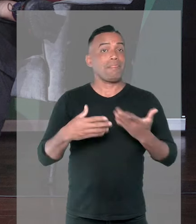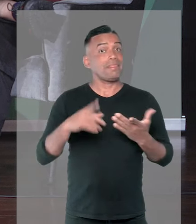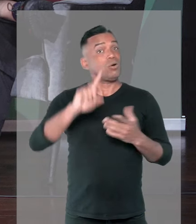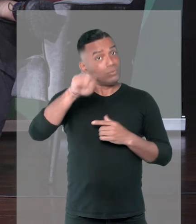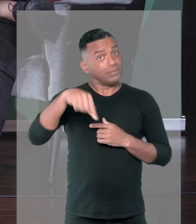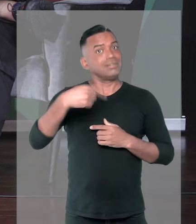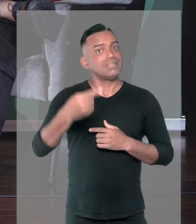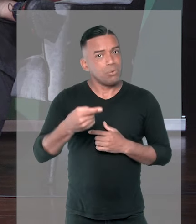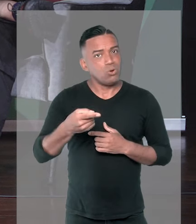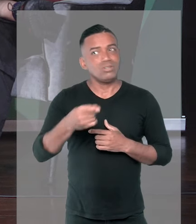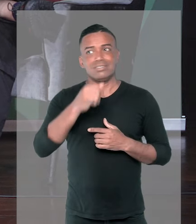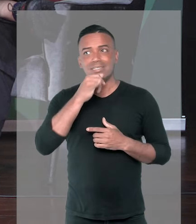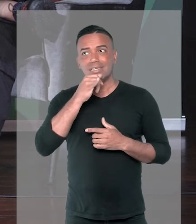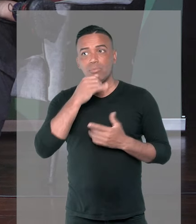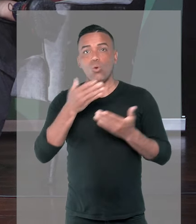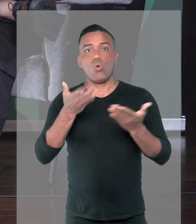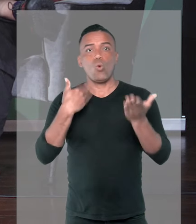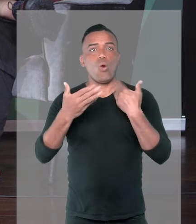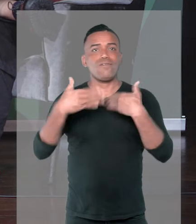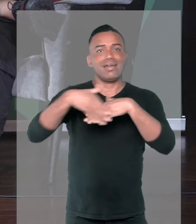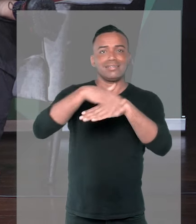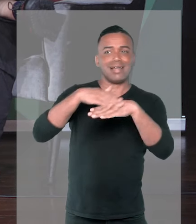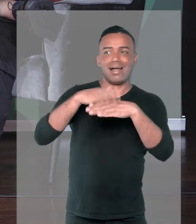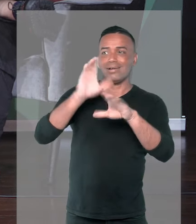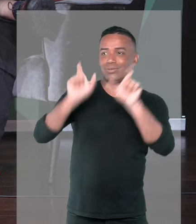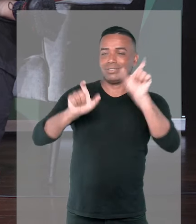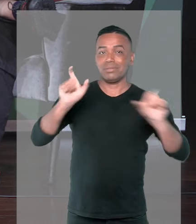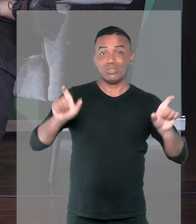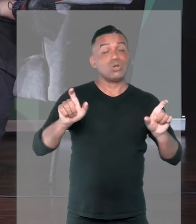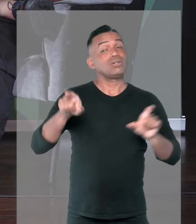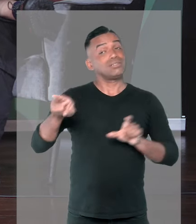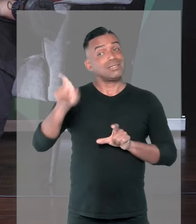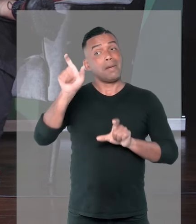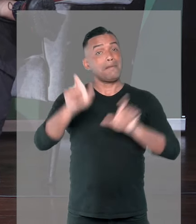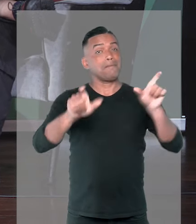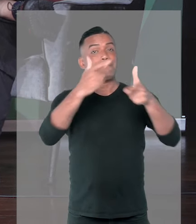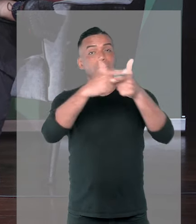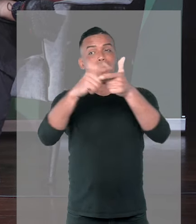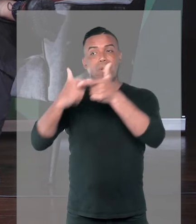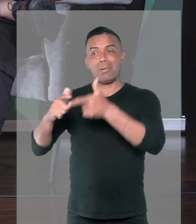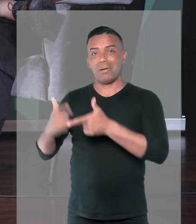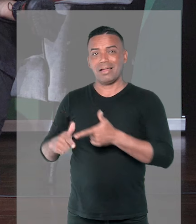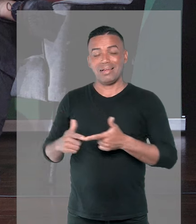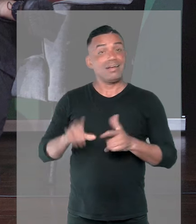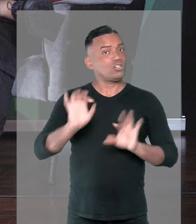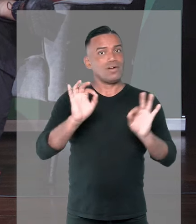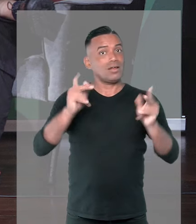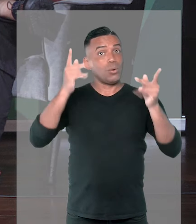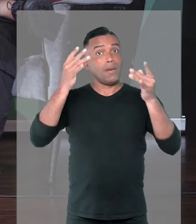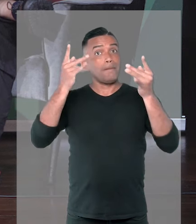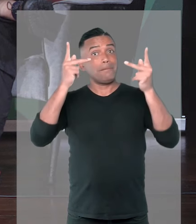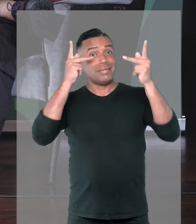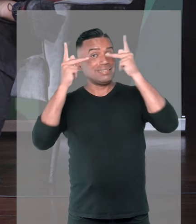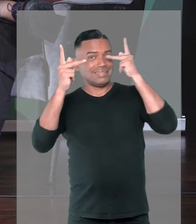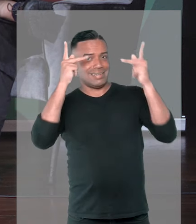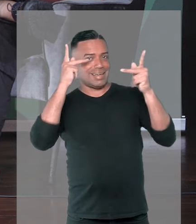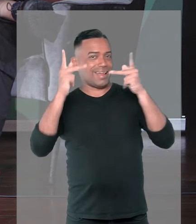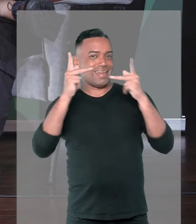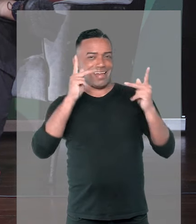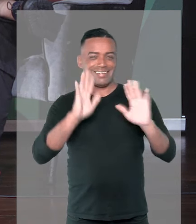depois de você tá conversando com as pessoas você vai ter que resolver o problema delas porque não estamos falando de psicanálise dos mercados estão